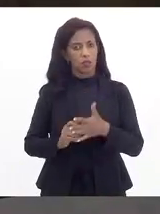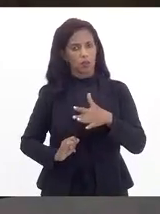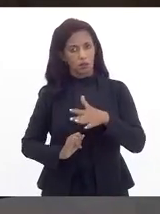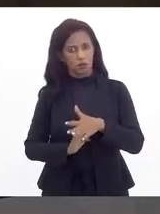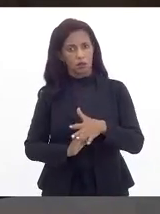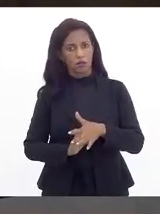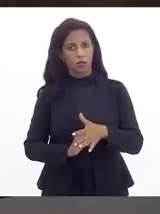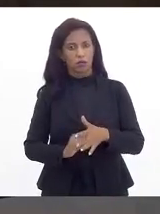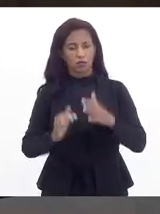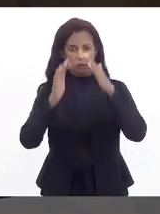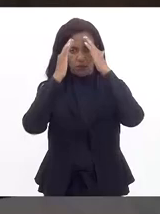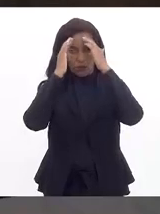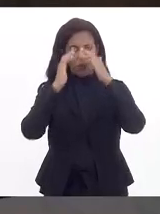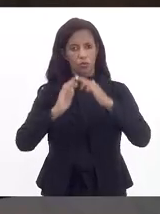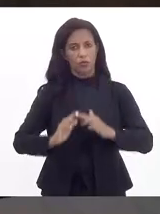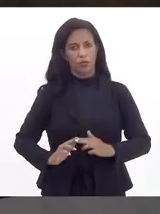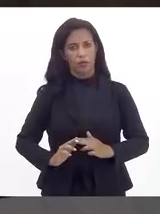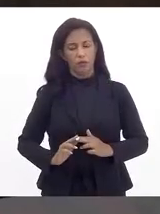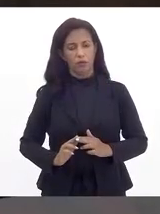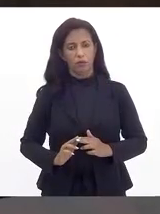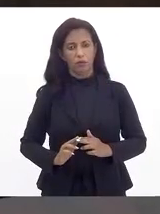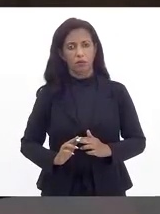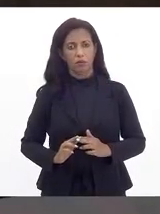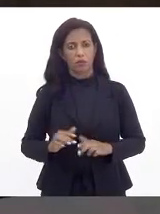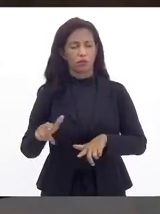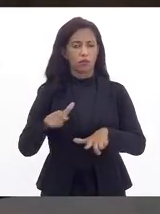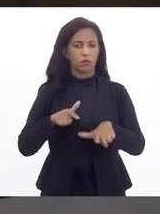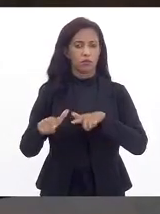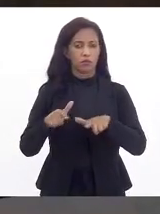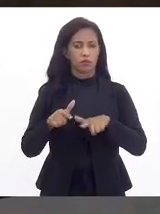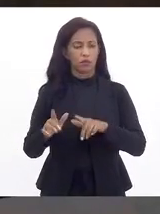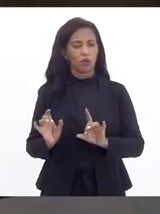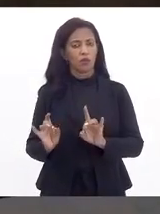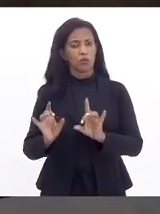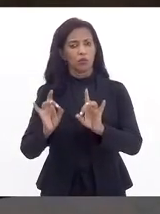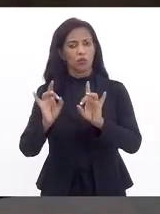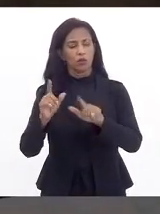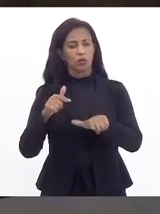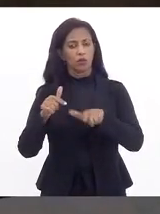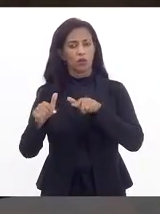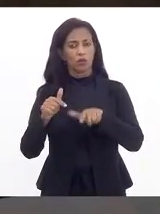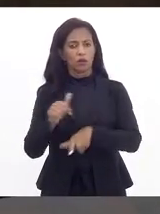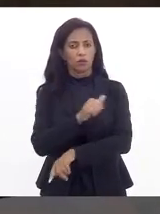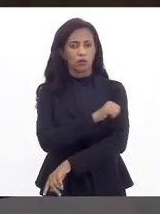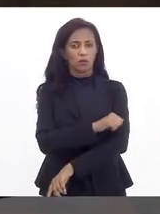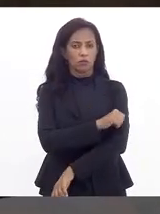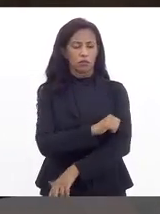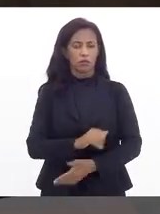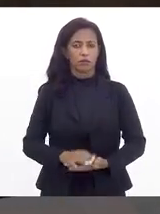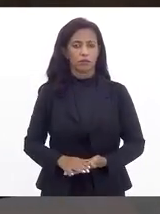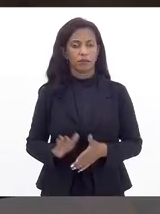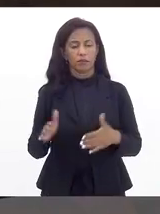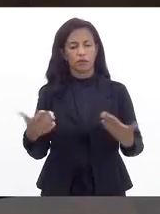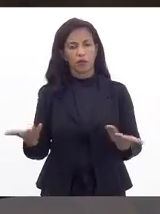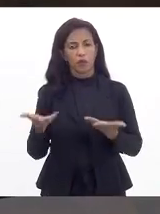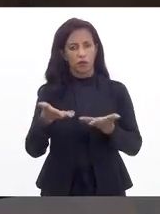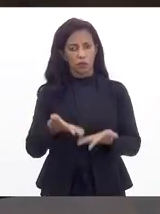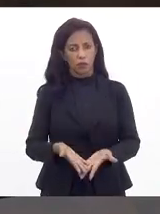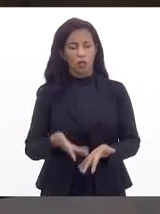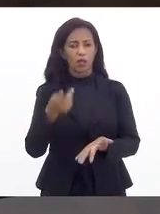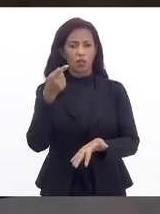instituição o respeito aos trabalhadores e, em especial, aos trabalhadores de enfermagem. Então, quero deixar